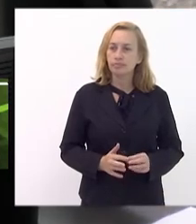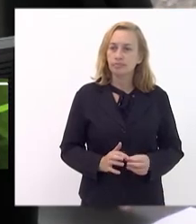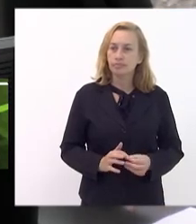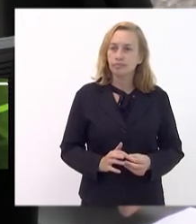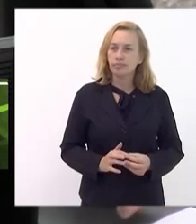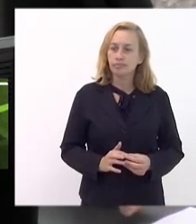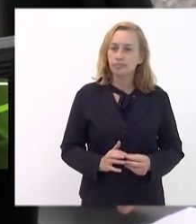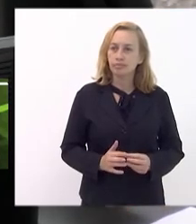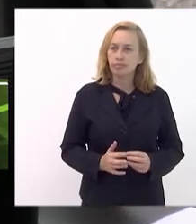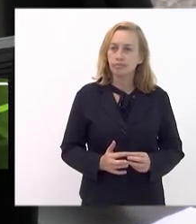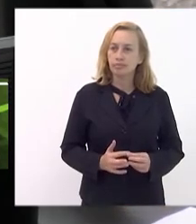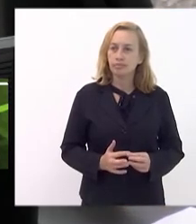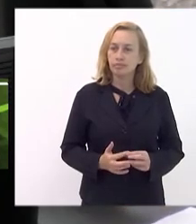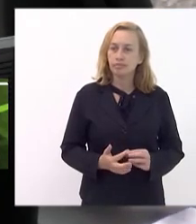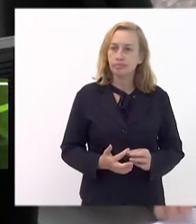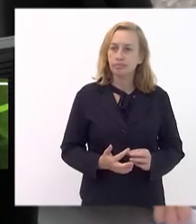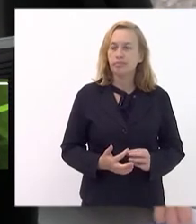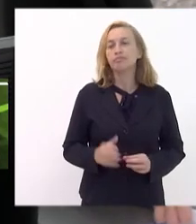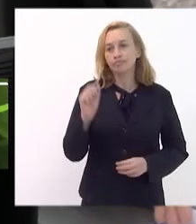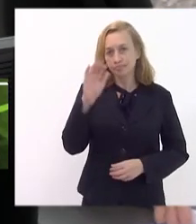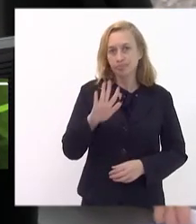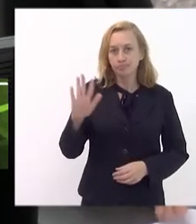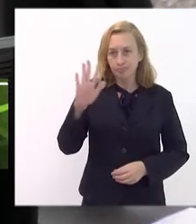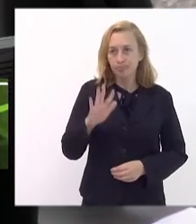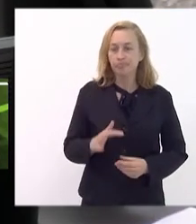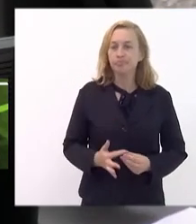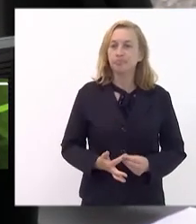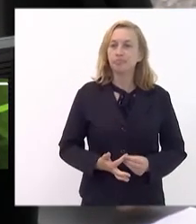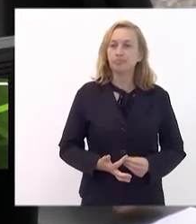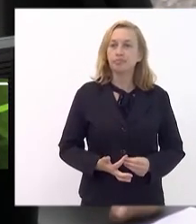nunca pode ter... Porque, em geral, né?